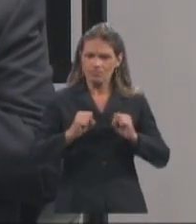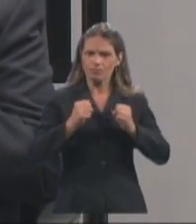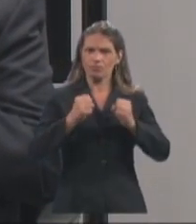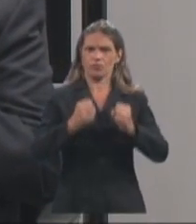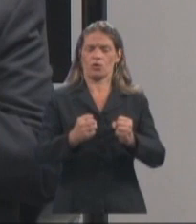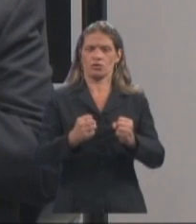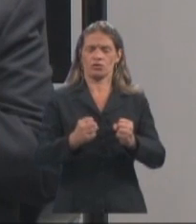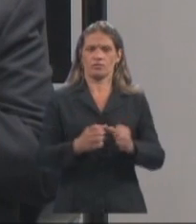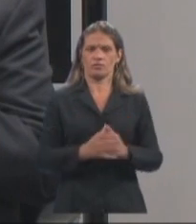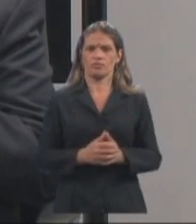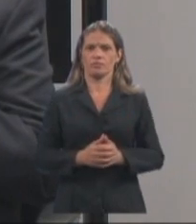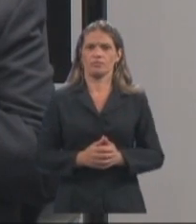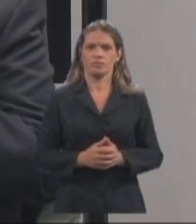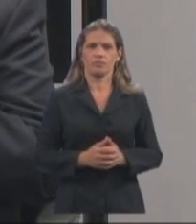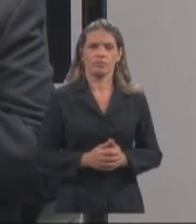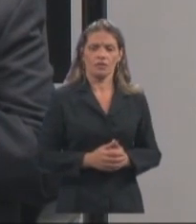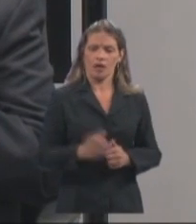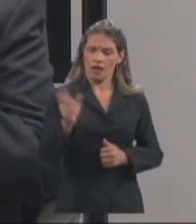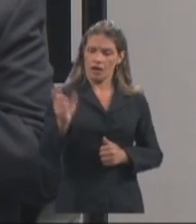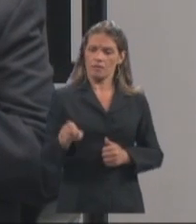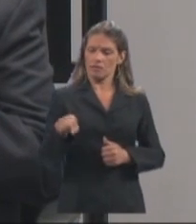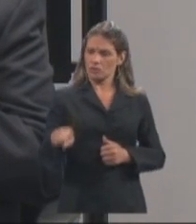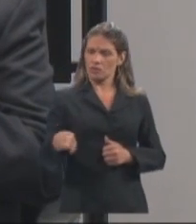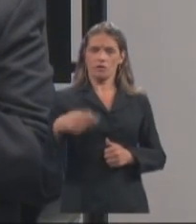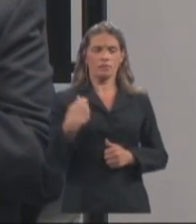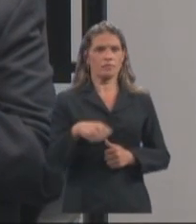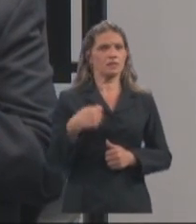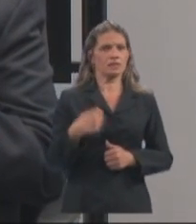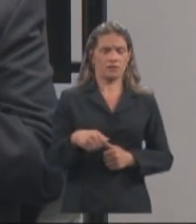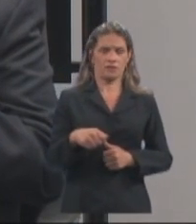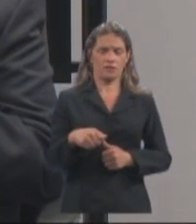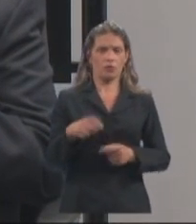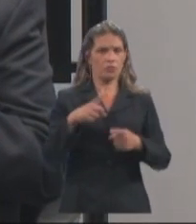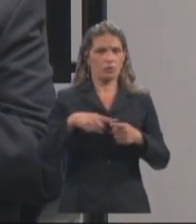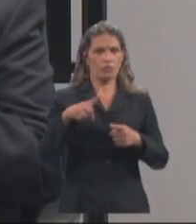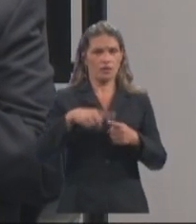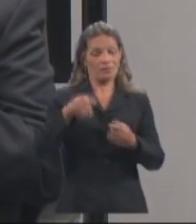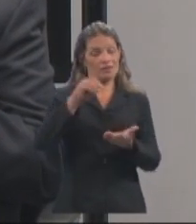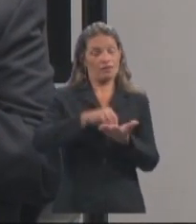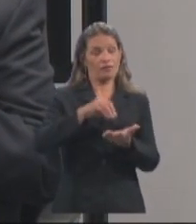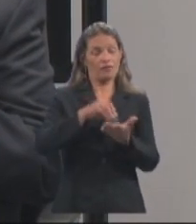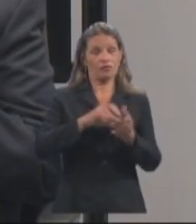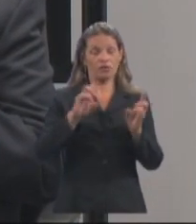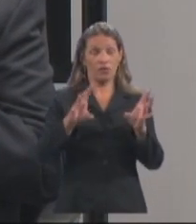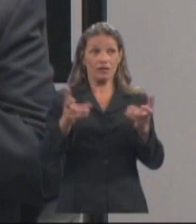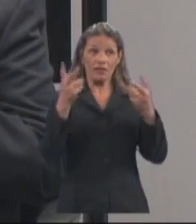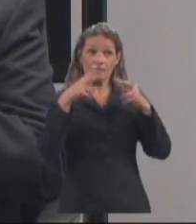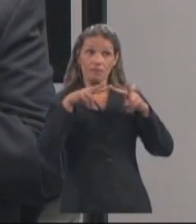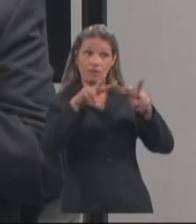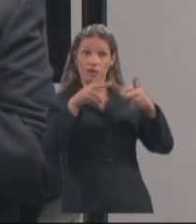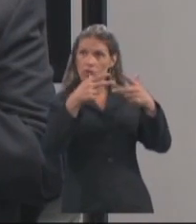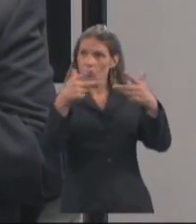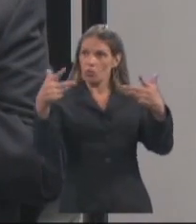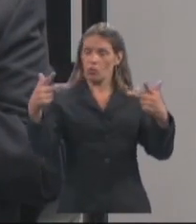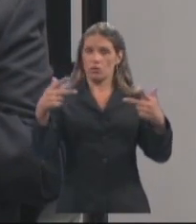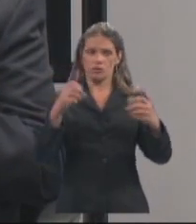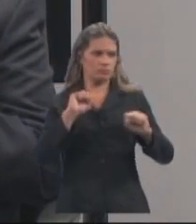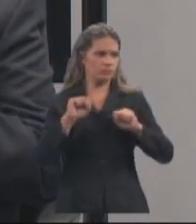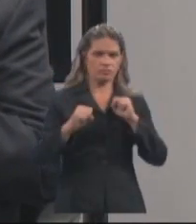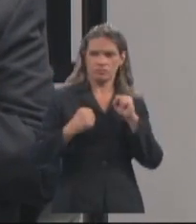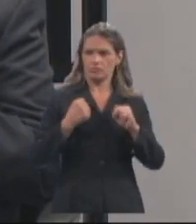né que o paciente tem que tratar a sua síndrome de abstinência então ele tem alucinações tem